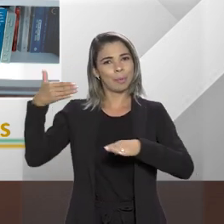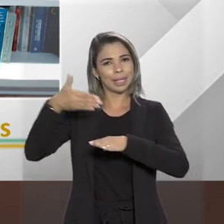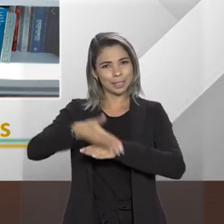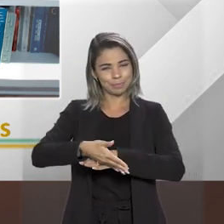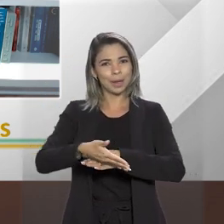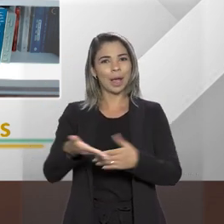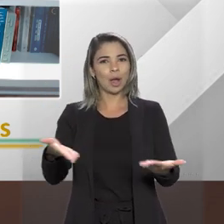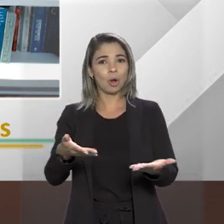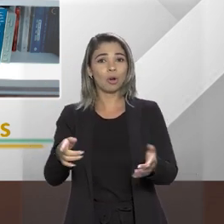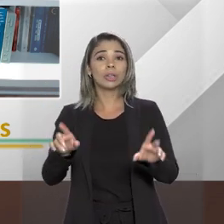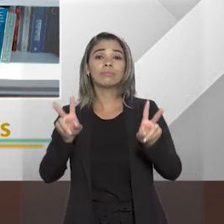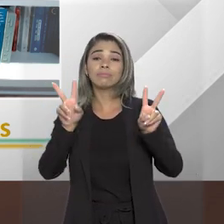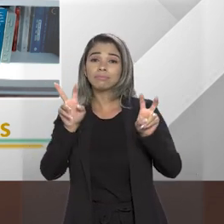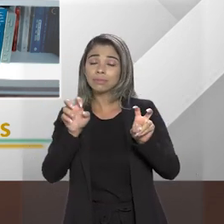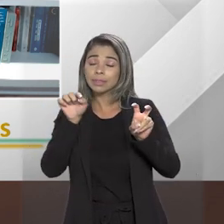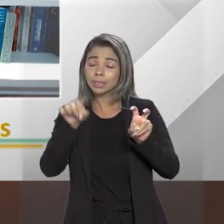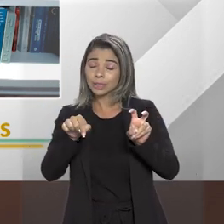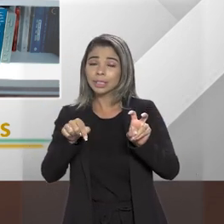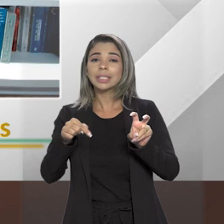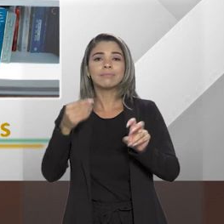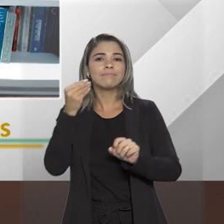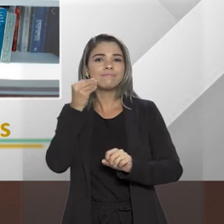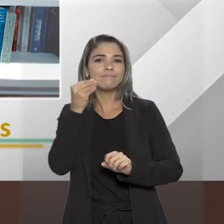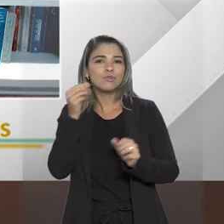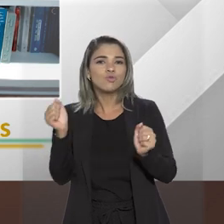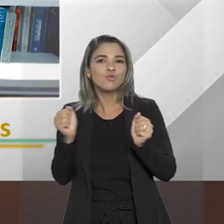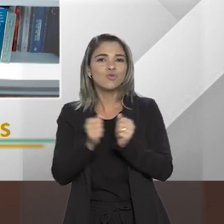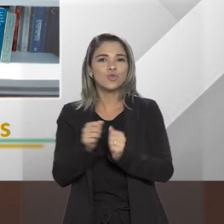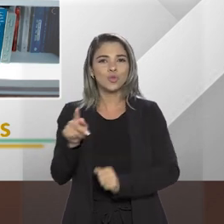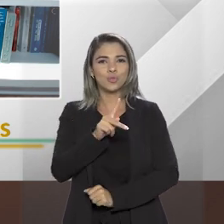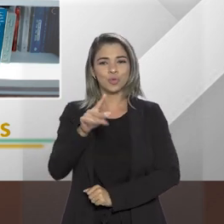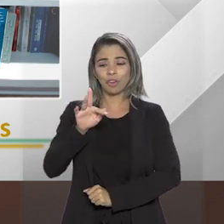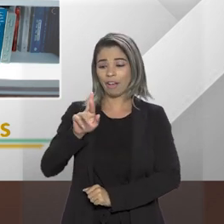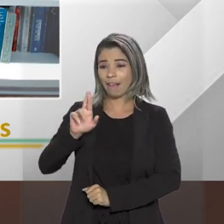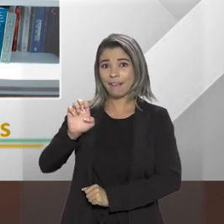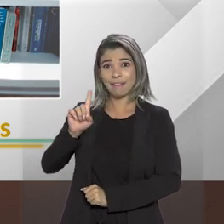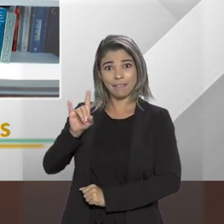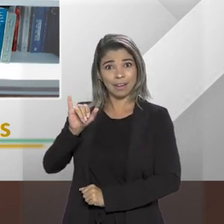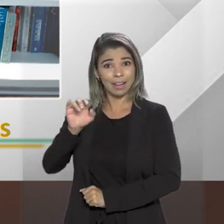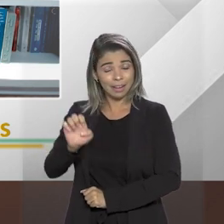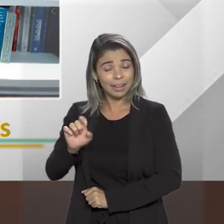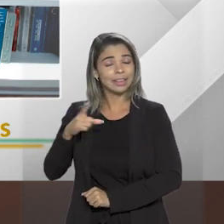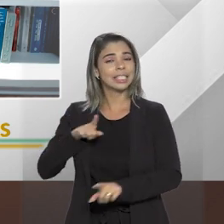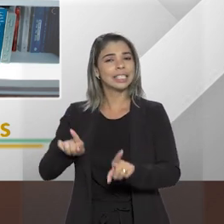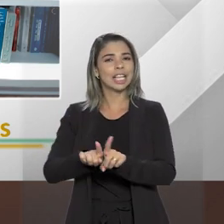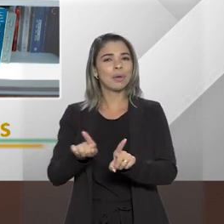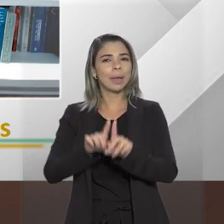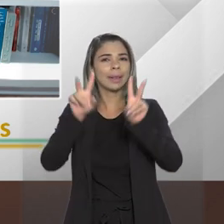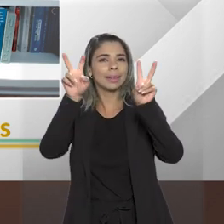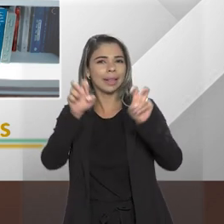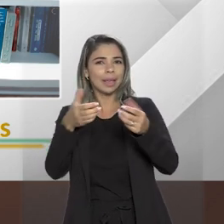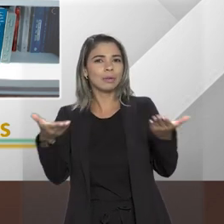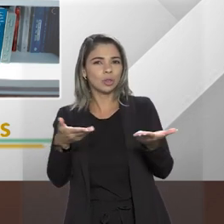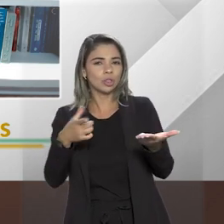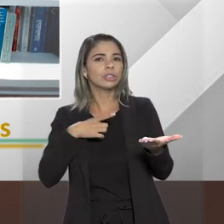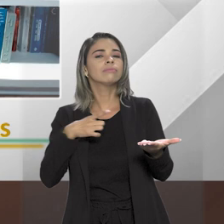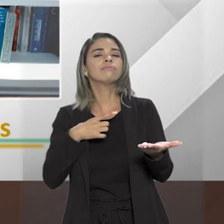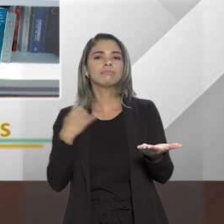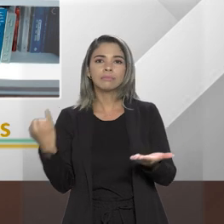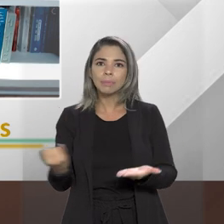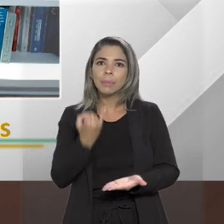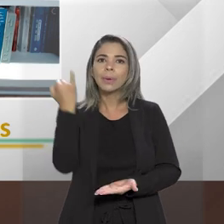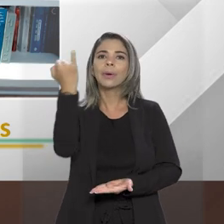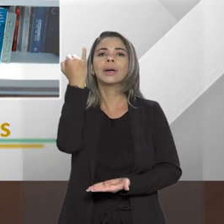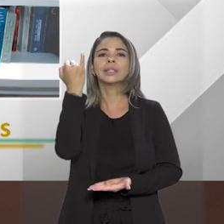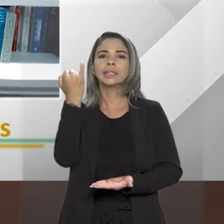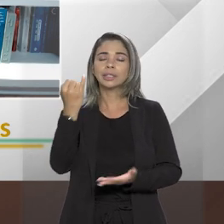De fato, aqui uma oportunidade única estar ao meu lado do professor Fred G, e também para tratar desse tema que é muito caro e muito importante. Espero